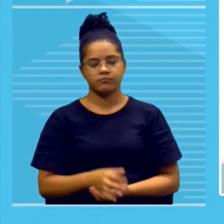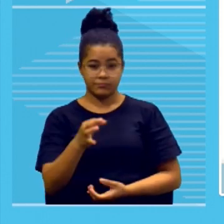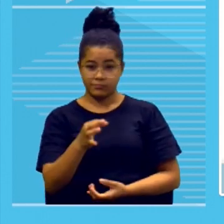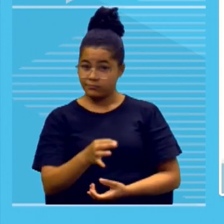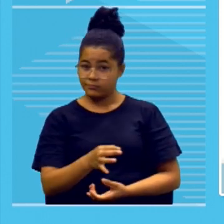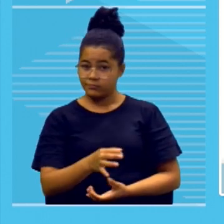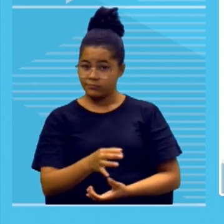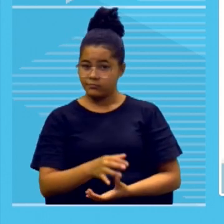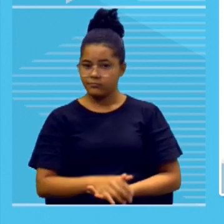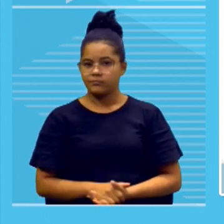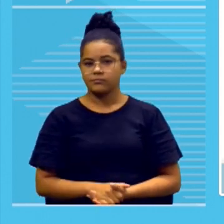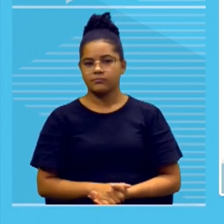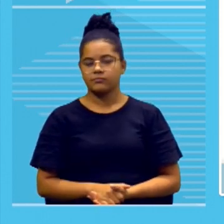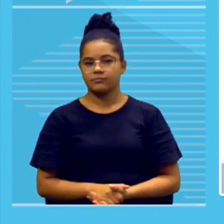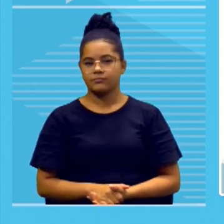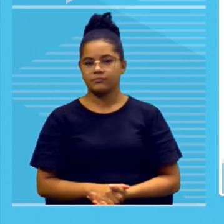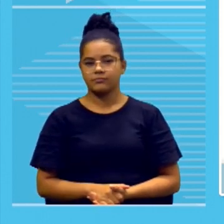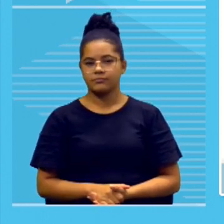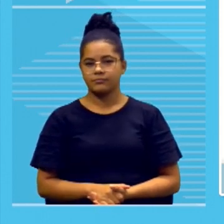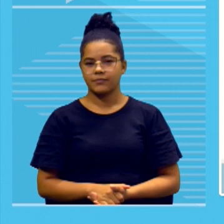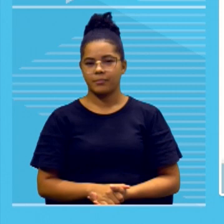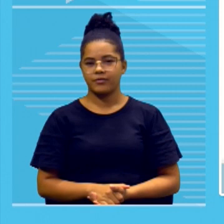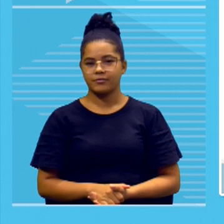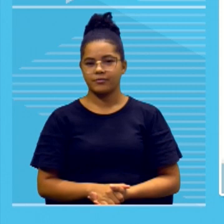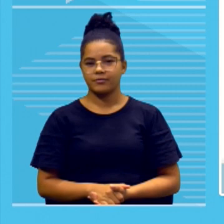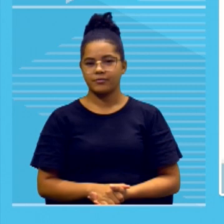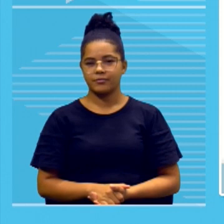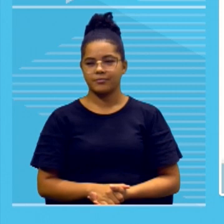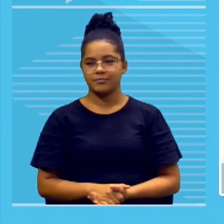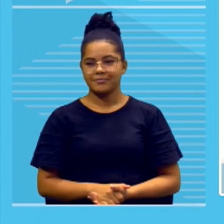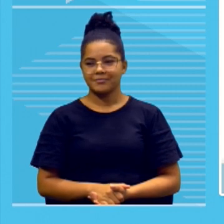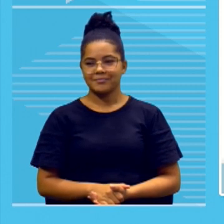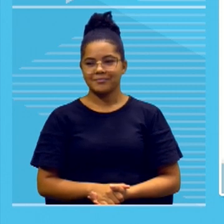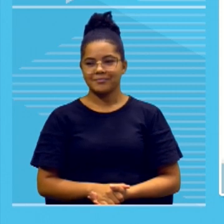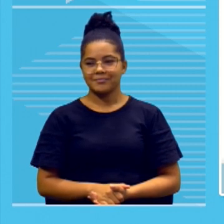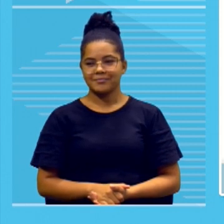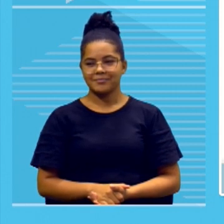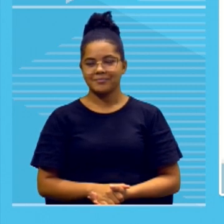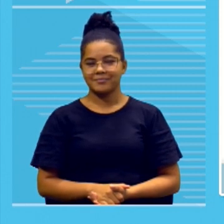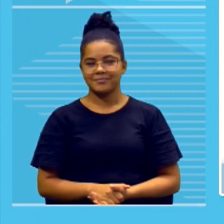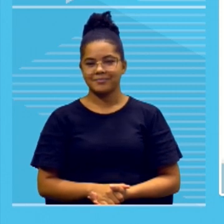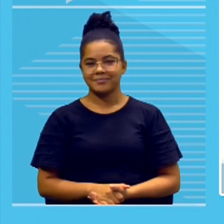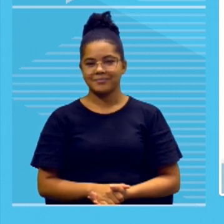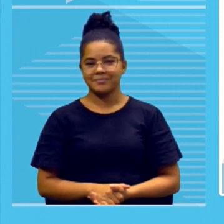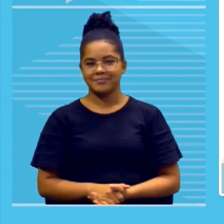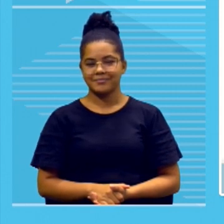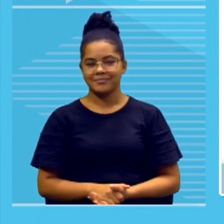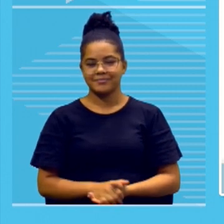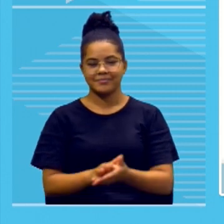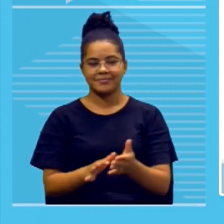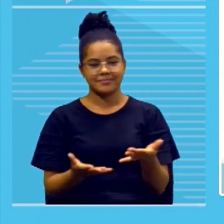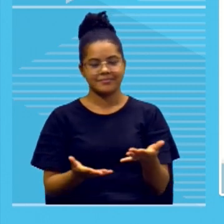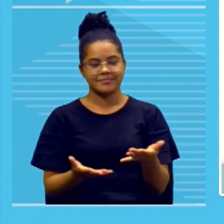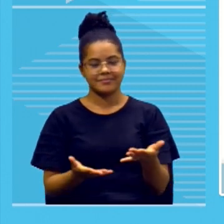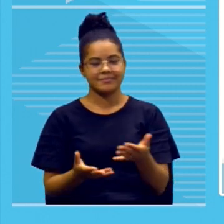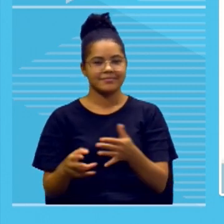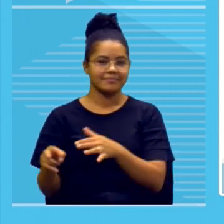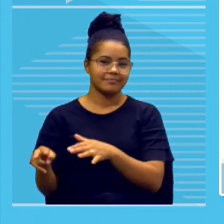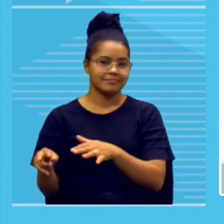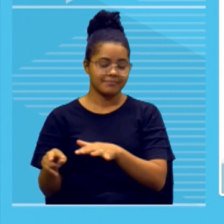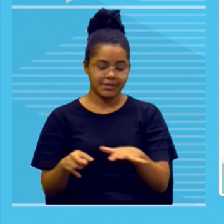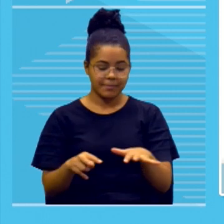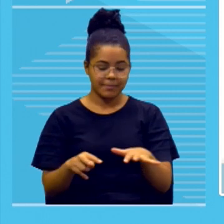Perfeito? Perfeito. Se, por acaso, eu colocar na semana passada, no meio da oração, aí